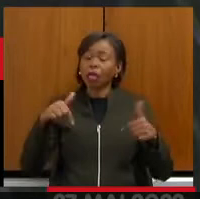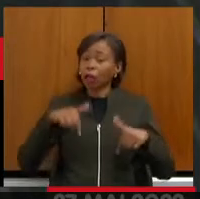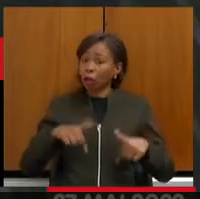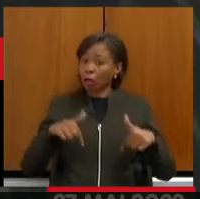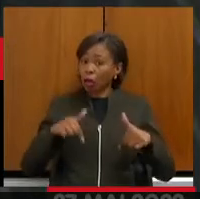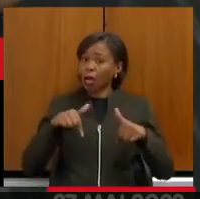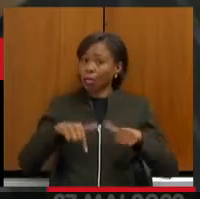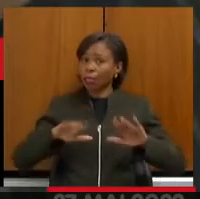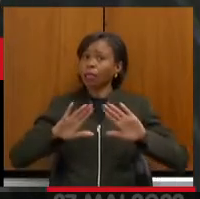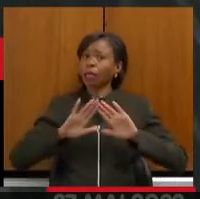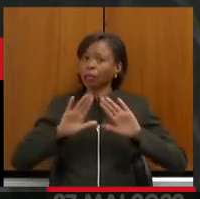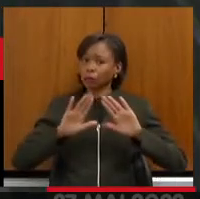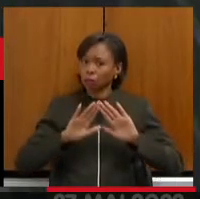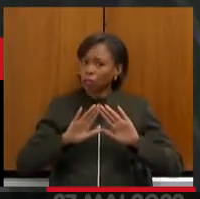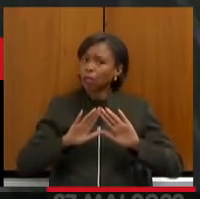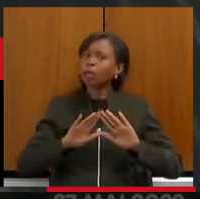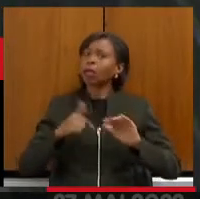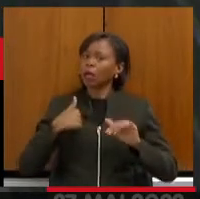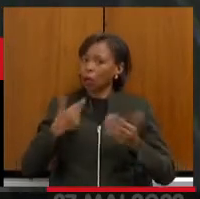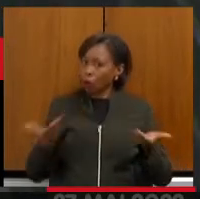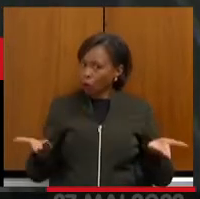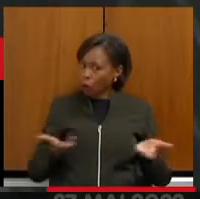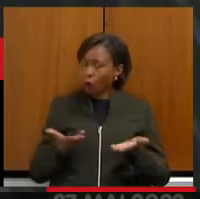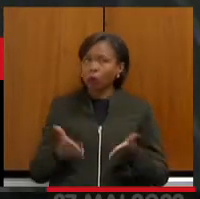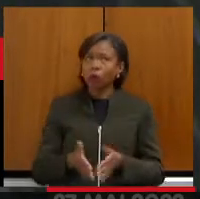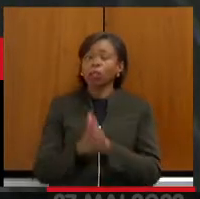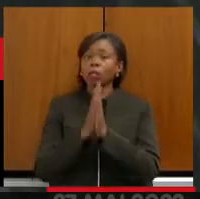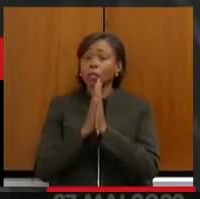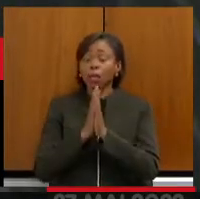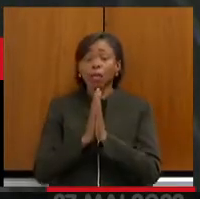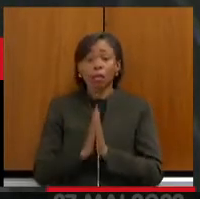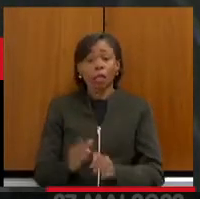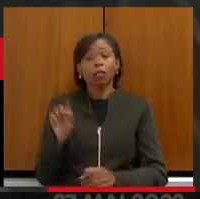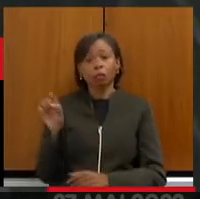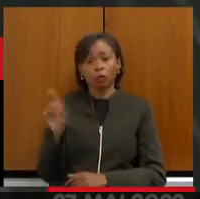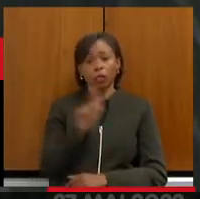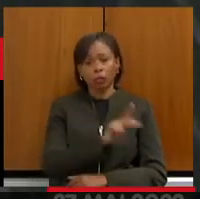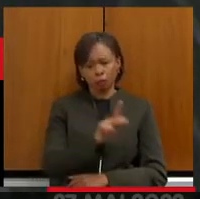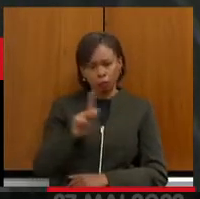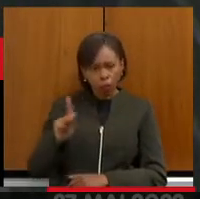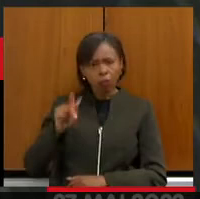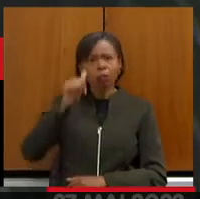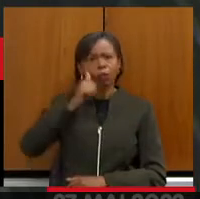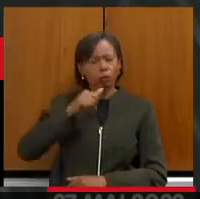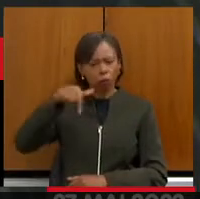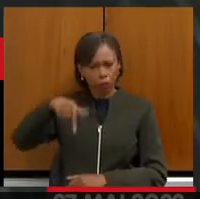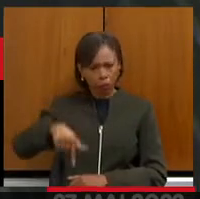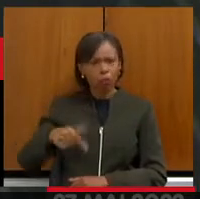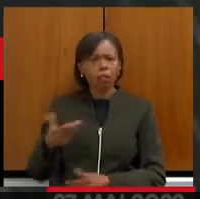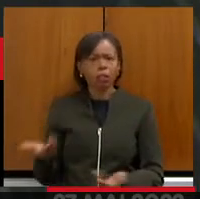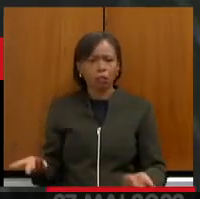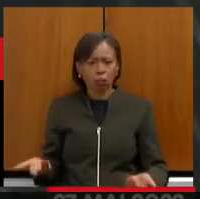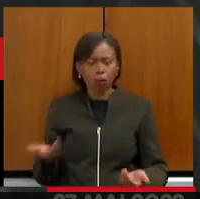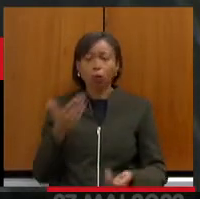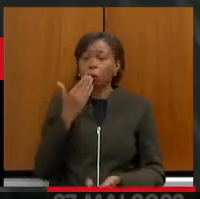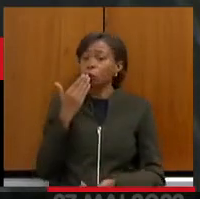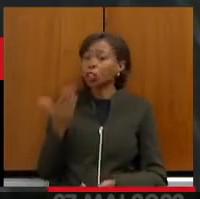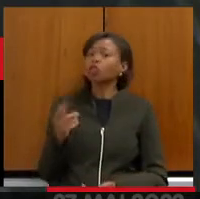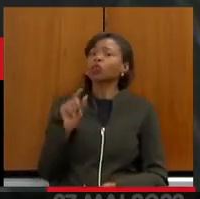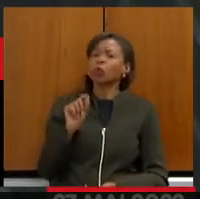Assembleia Legislativa com vocês hoje graças à presidência sessão o pedido se não